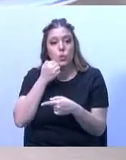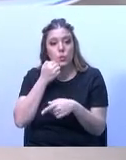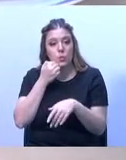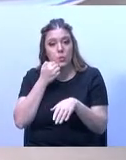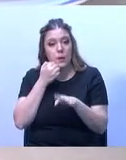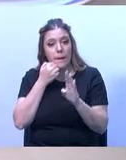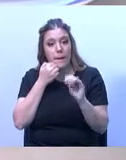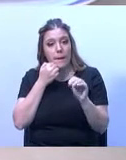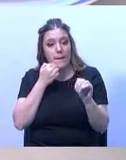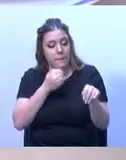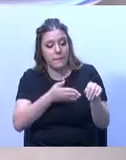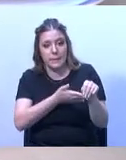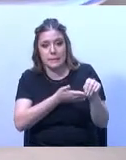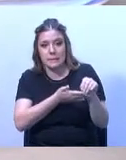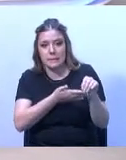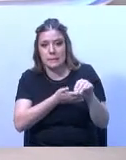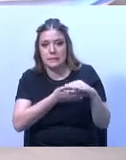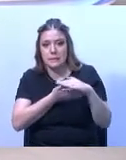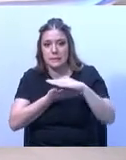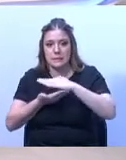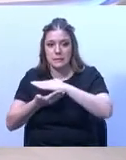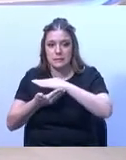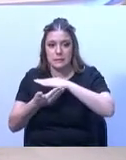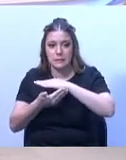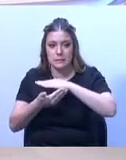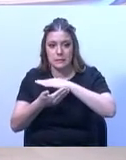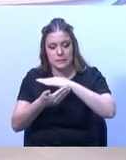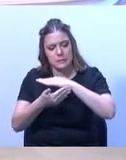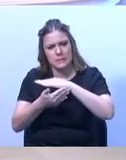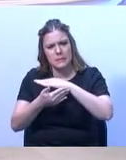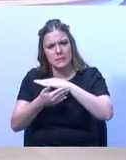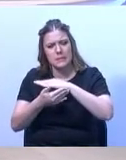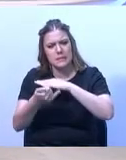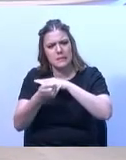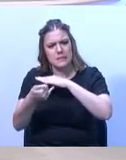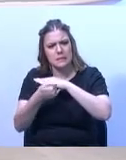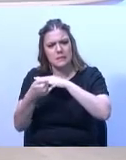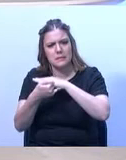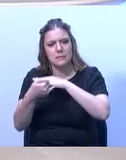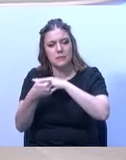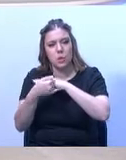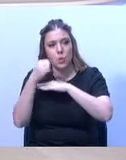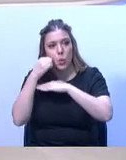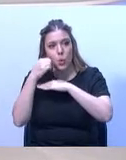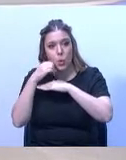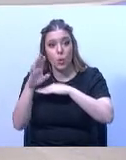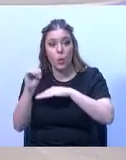calcanhar do pé esquerdo. Apareciam os piquinhos que me estavam a picar. Eu era assim, ai meu Deus,